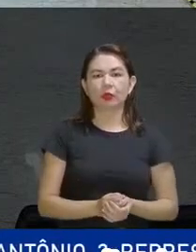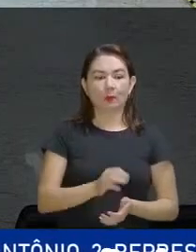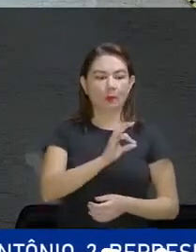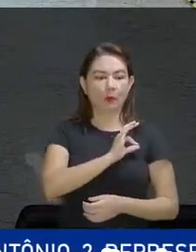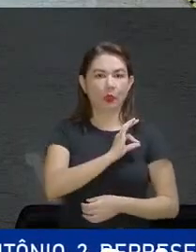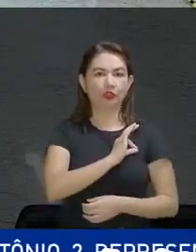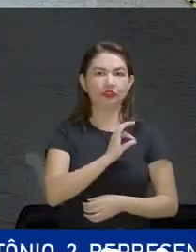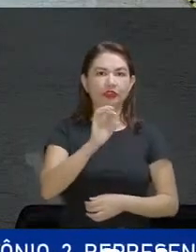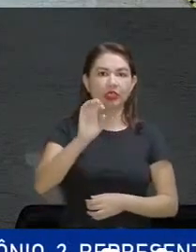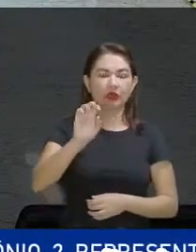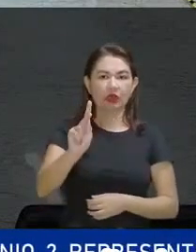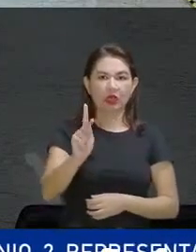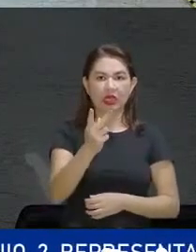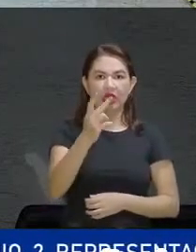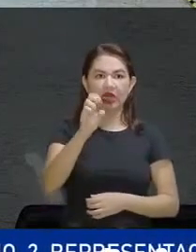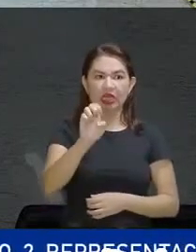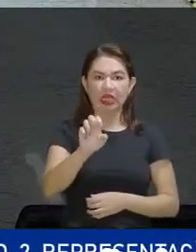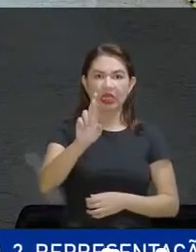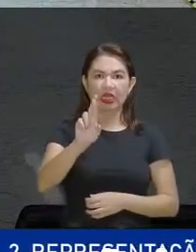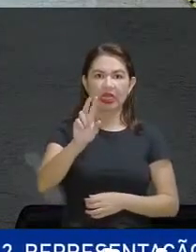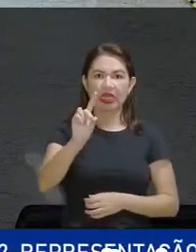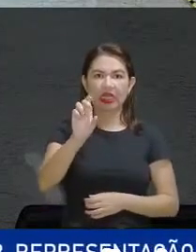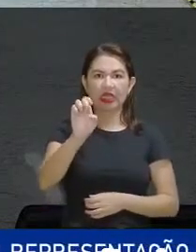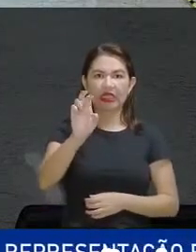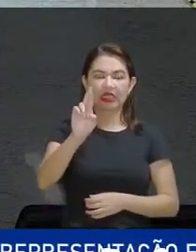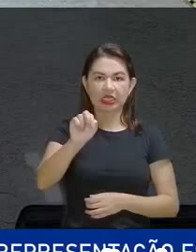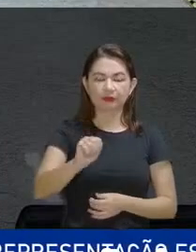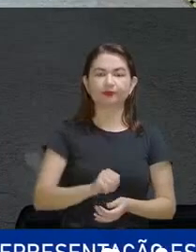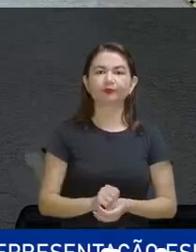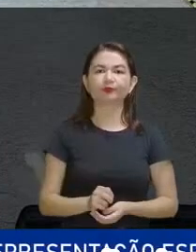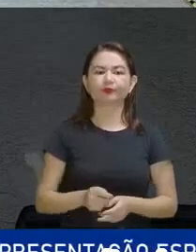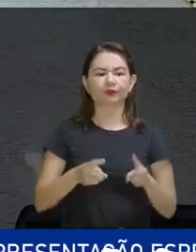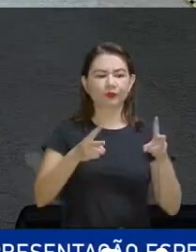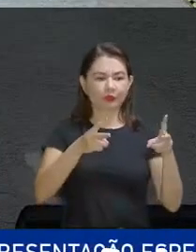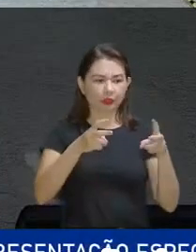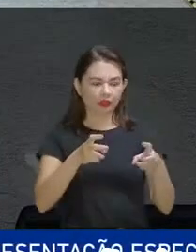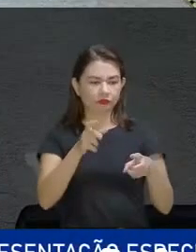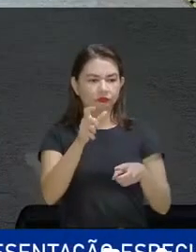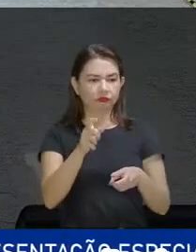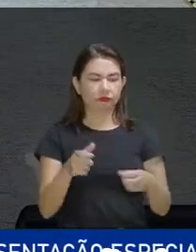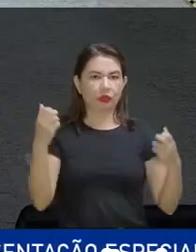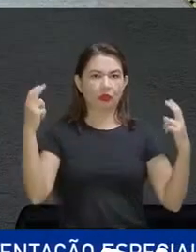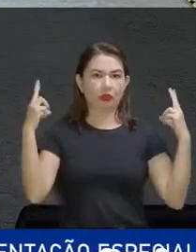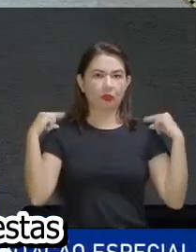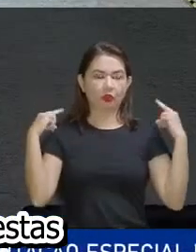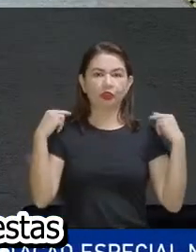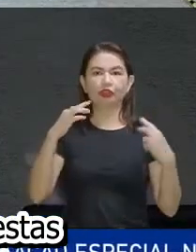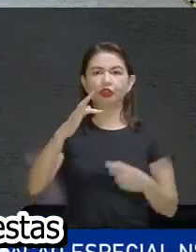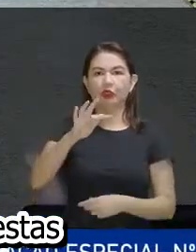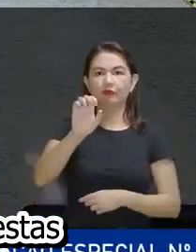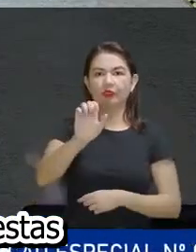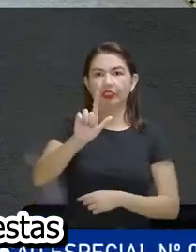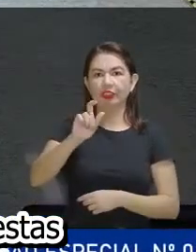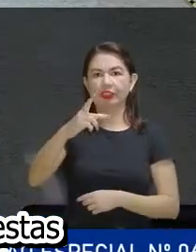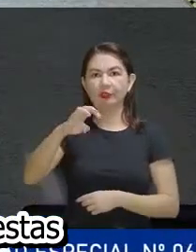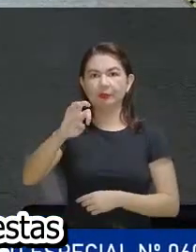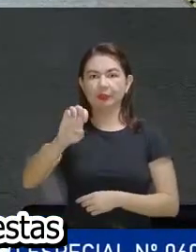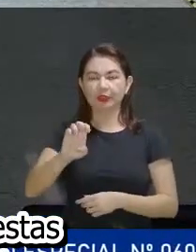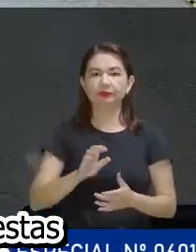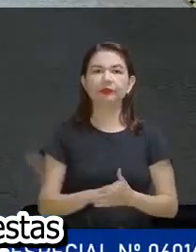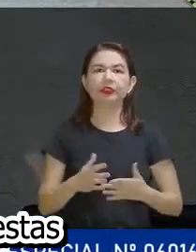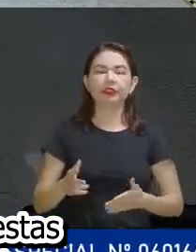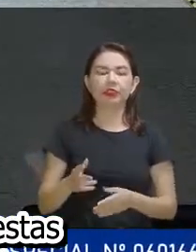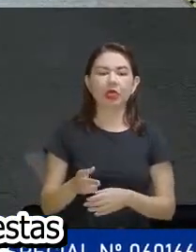Martins Moraes, que identificou o condutor como Felipe Luan Moreira Barreto, que, realizada